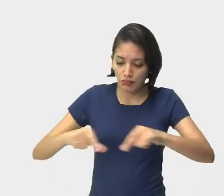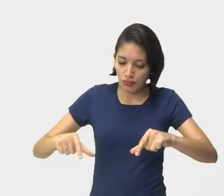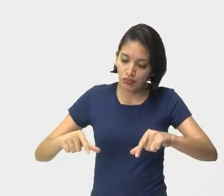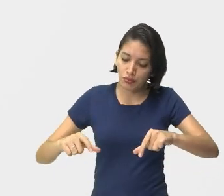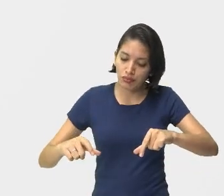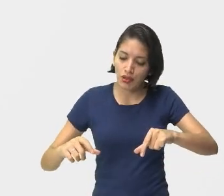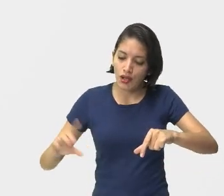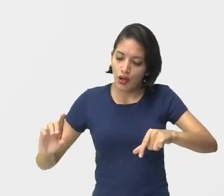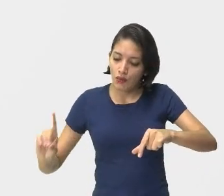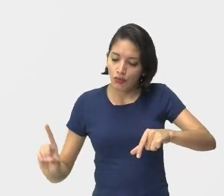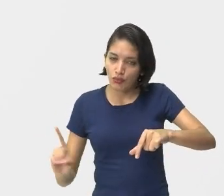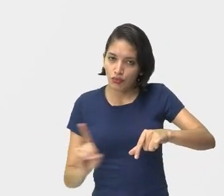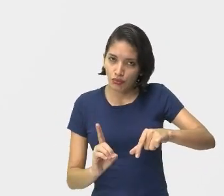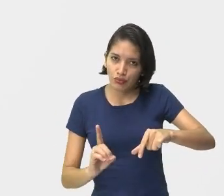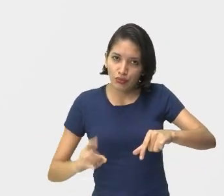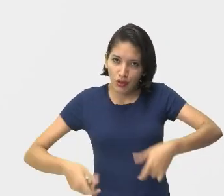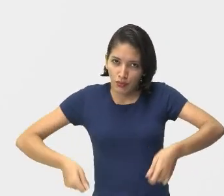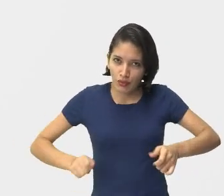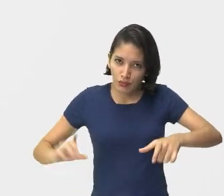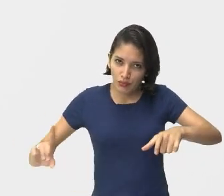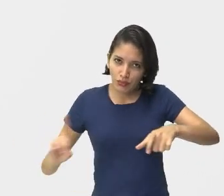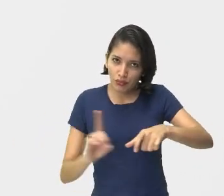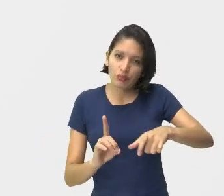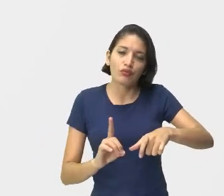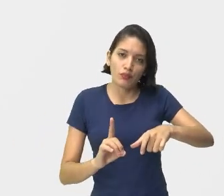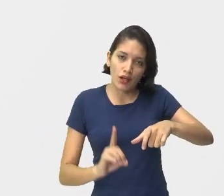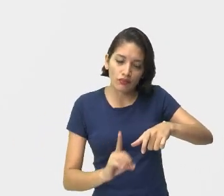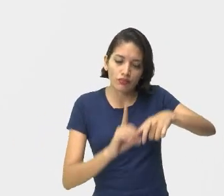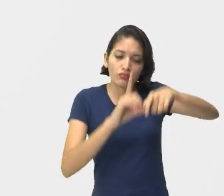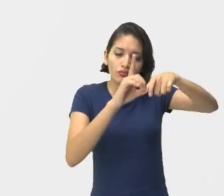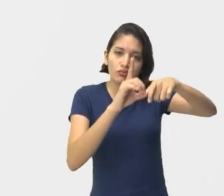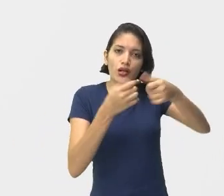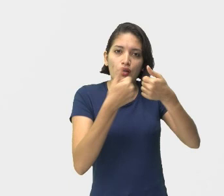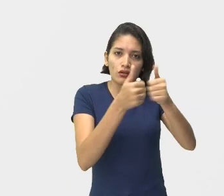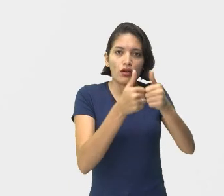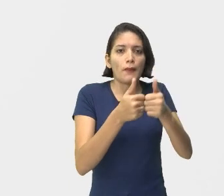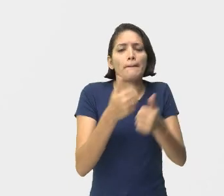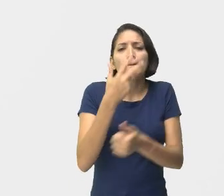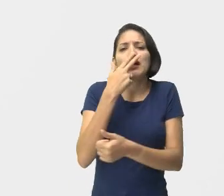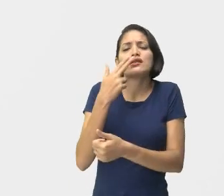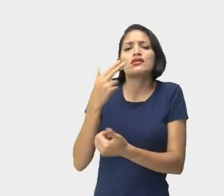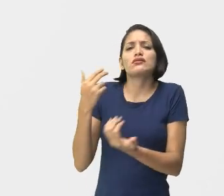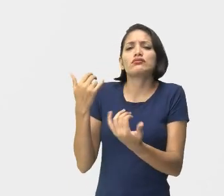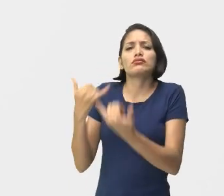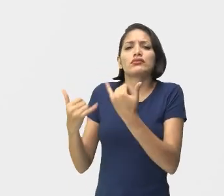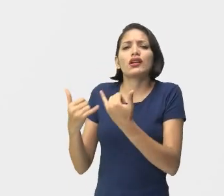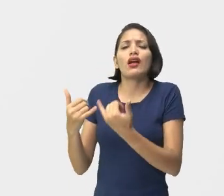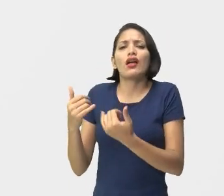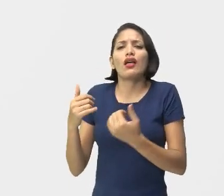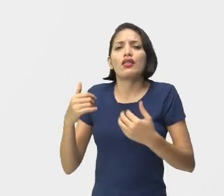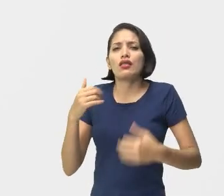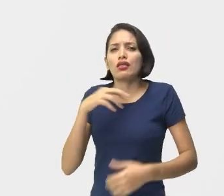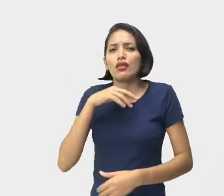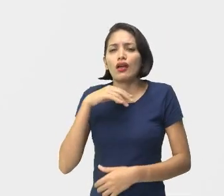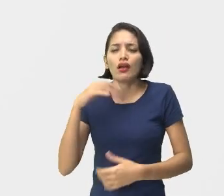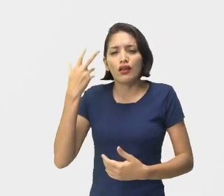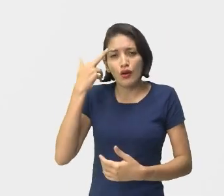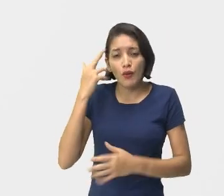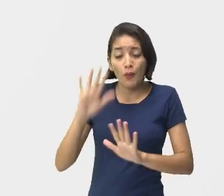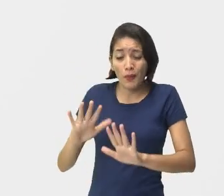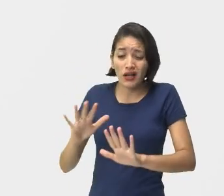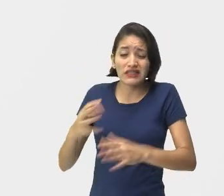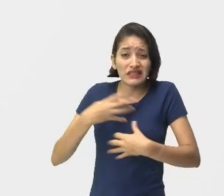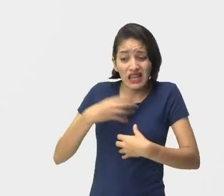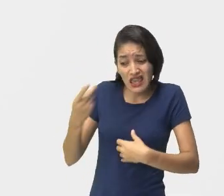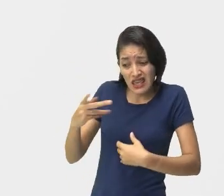lá dentro do ônibus. Então, para você ver que se naturaliza como se fosse normal. Mas eles sofrem na pele que não é.